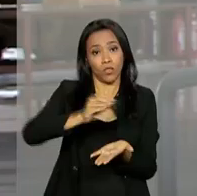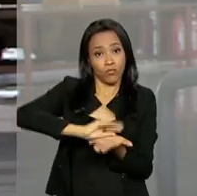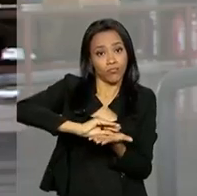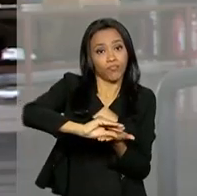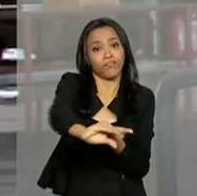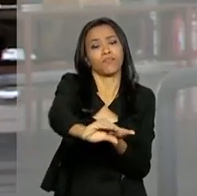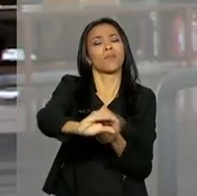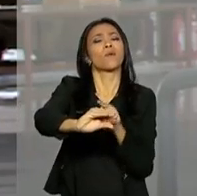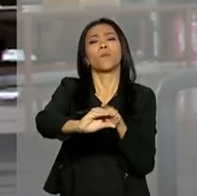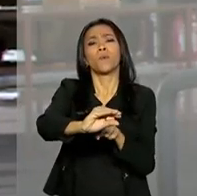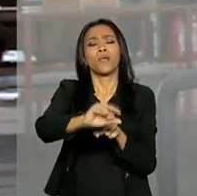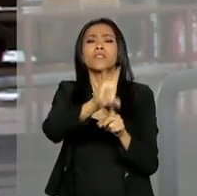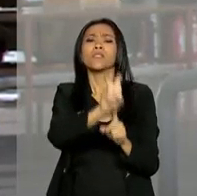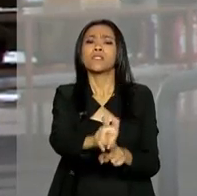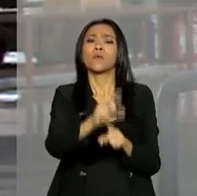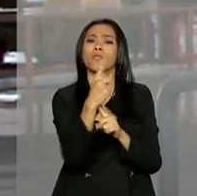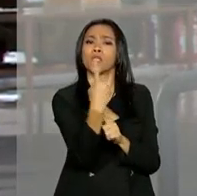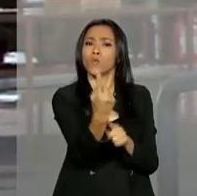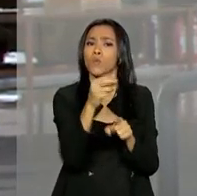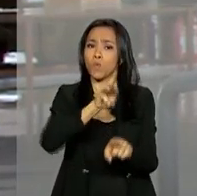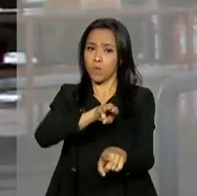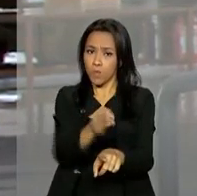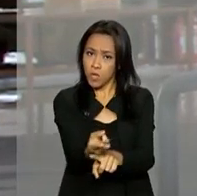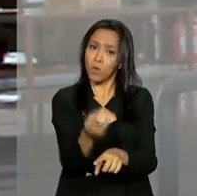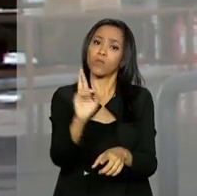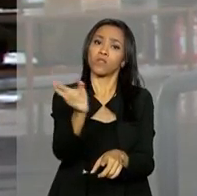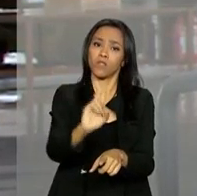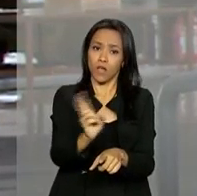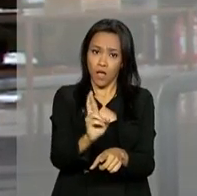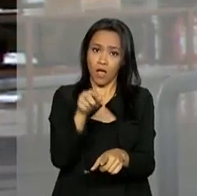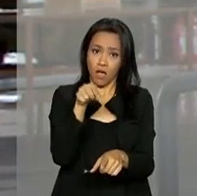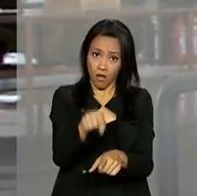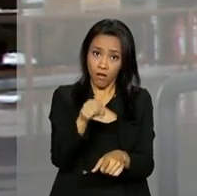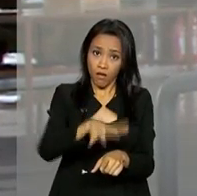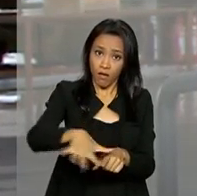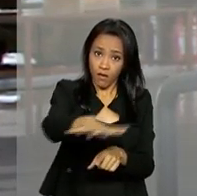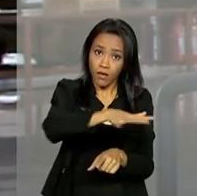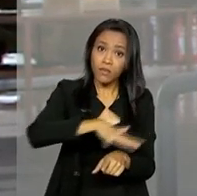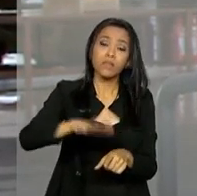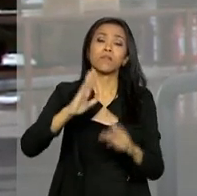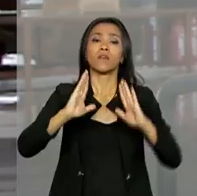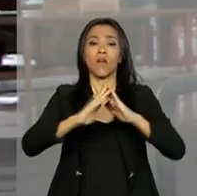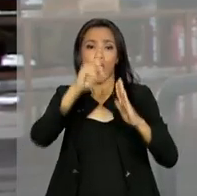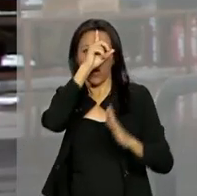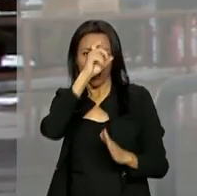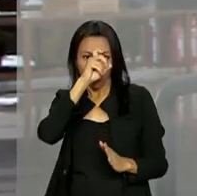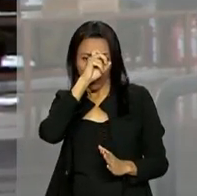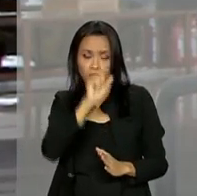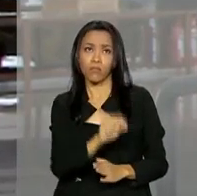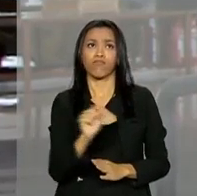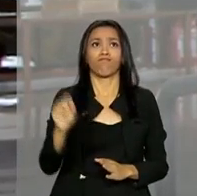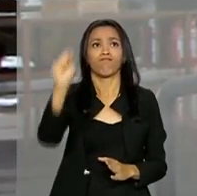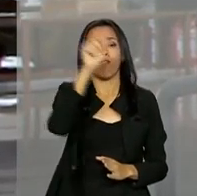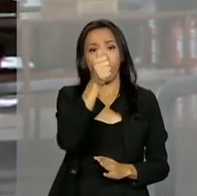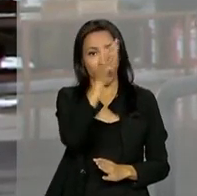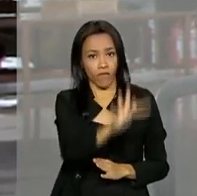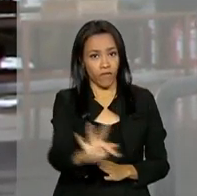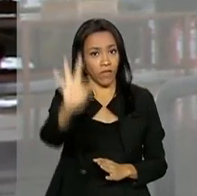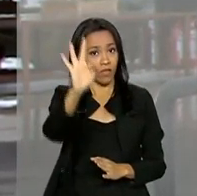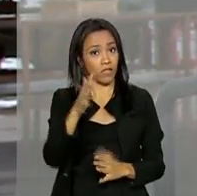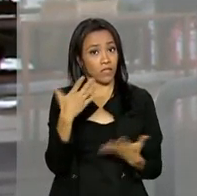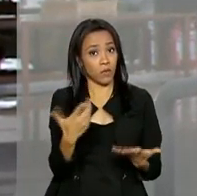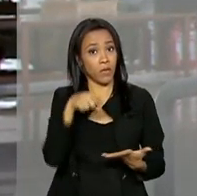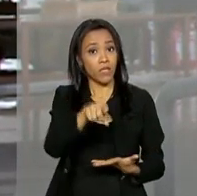portanto cerca de 51 milhões de reais para os hospitais universitários federais execução